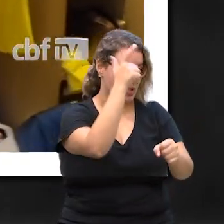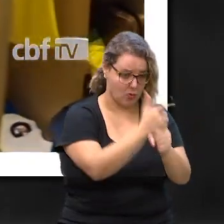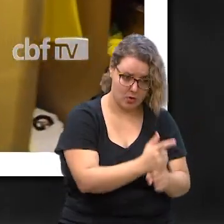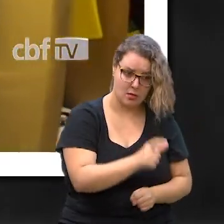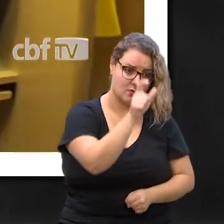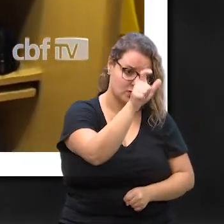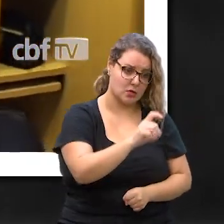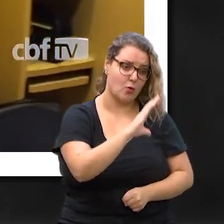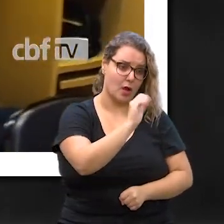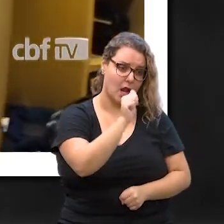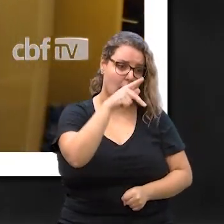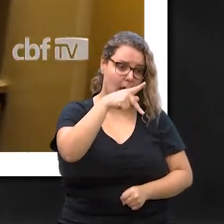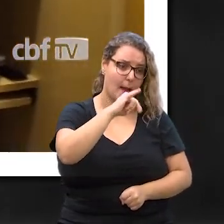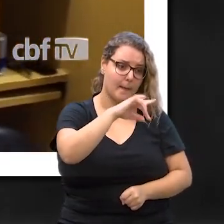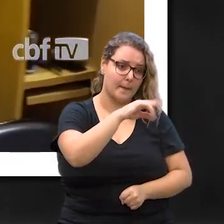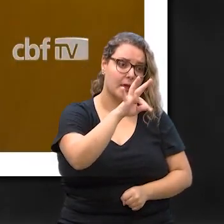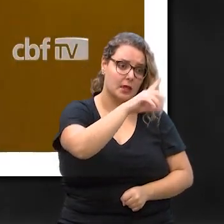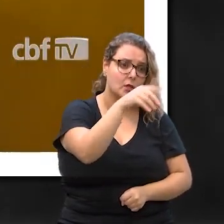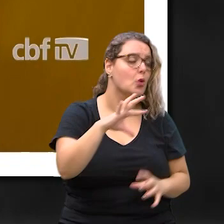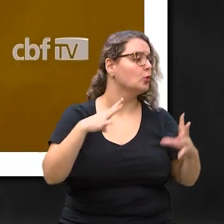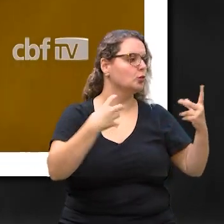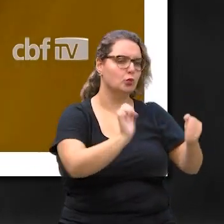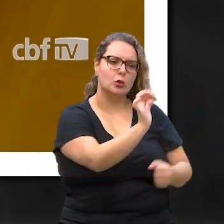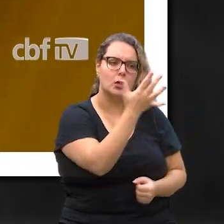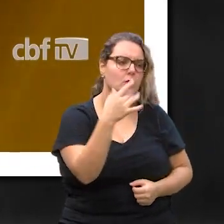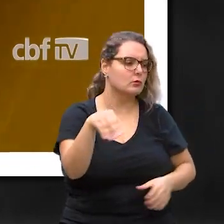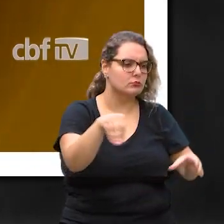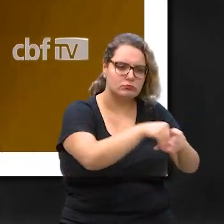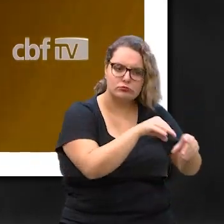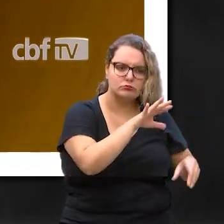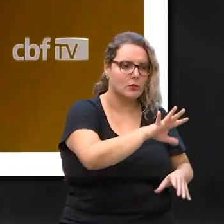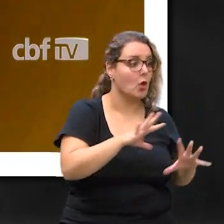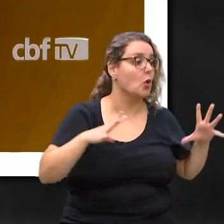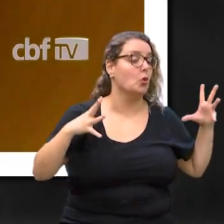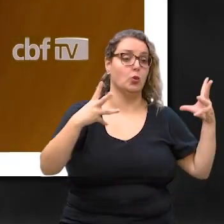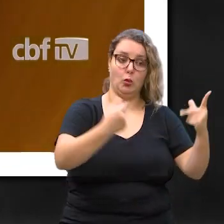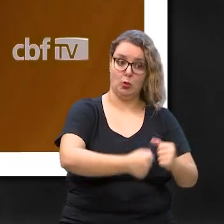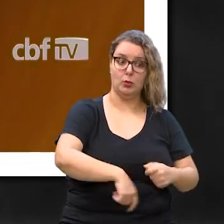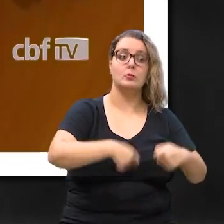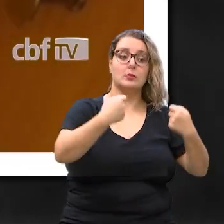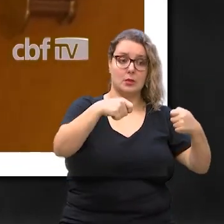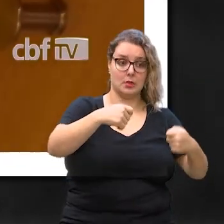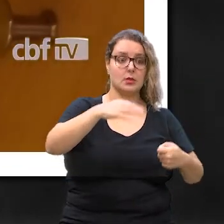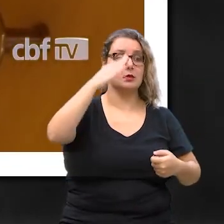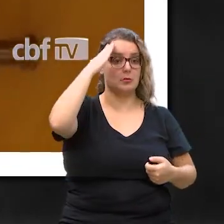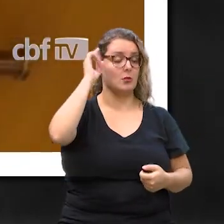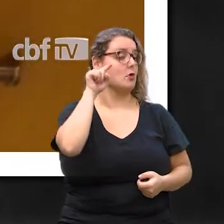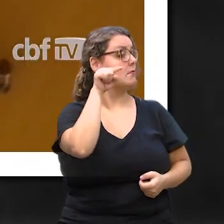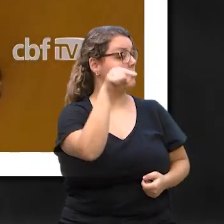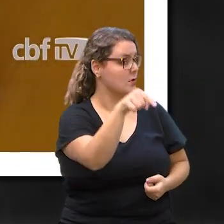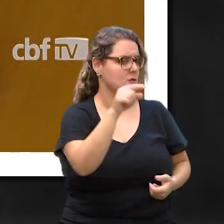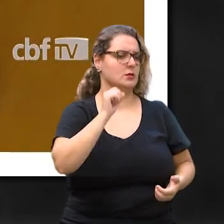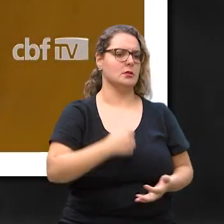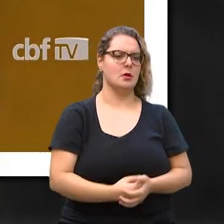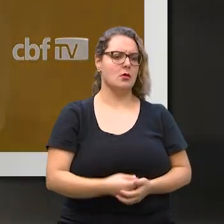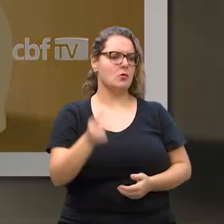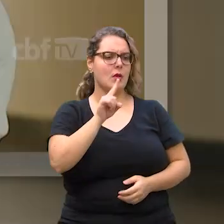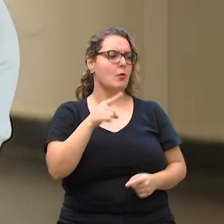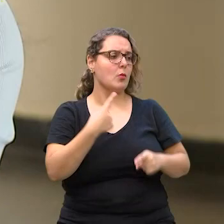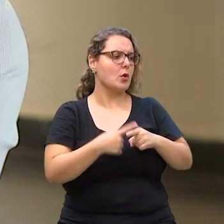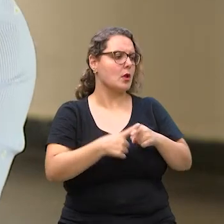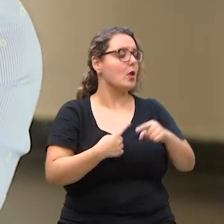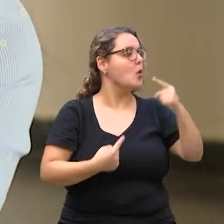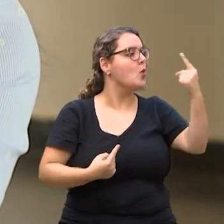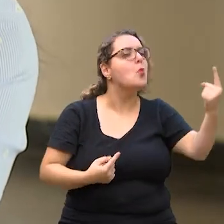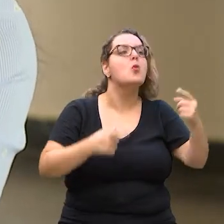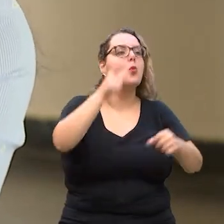será o capitão, então todos os problemas que acontecerem dentro de campo, todos os jogadores têm que saber que vão recorrer a você nesse momento. Então, não é